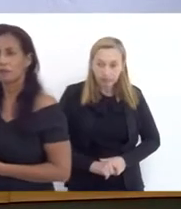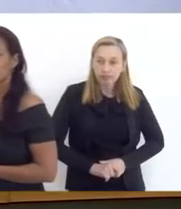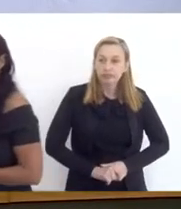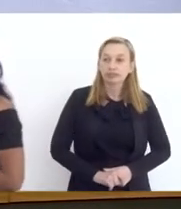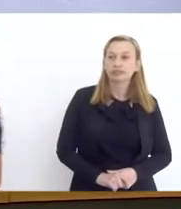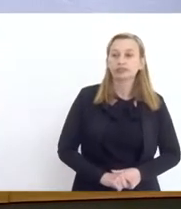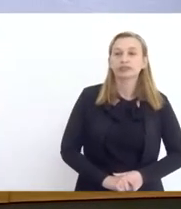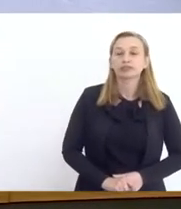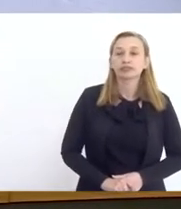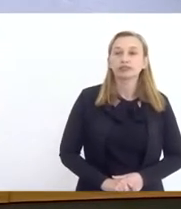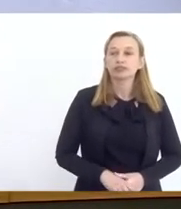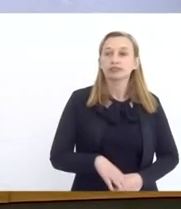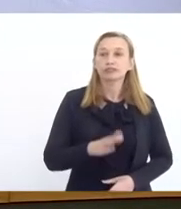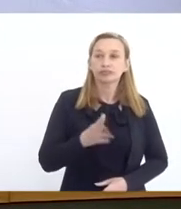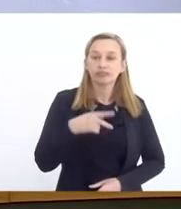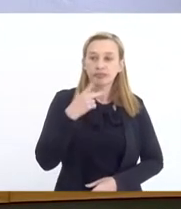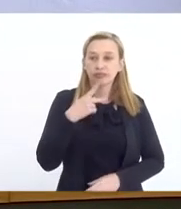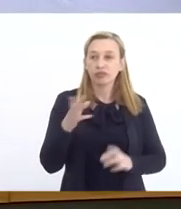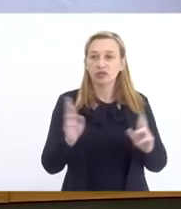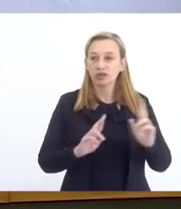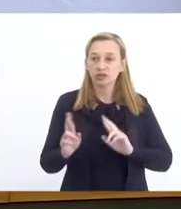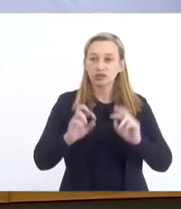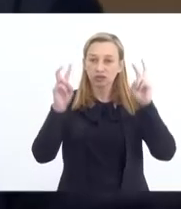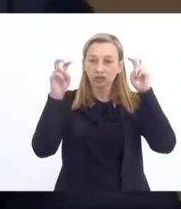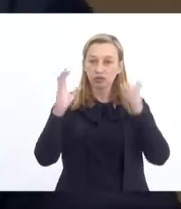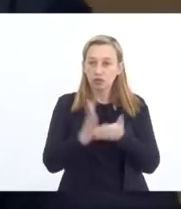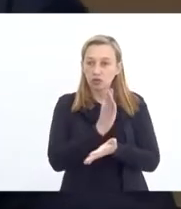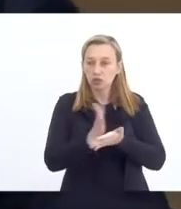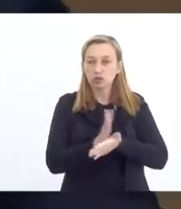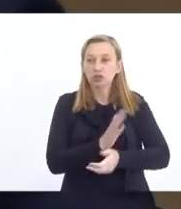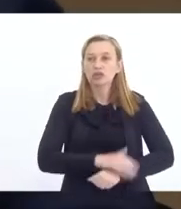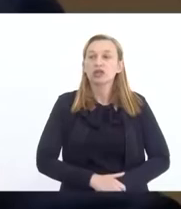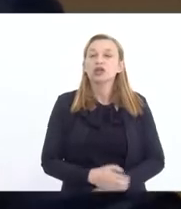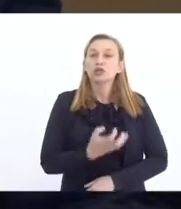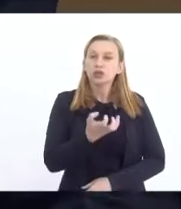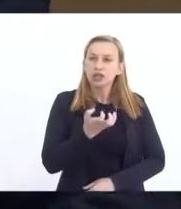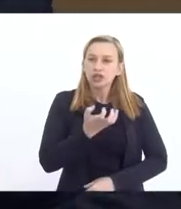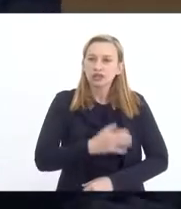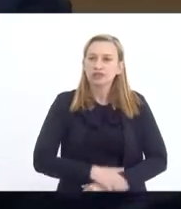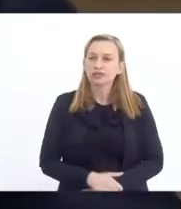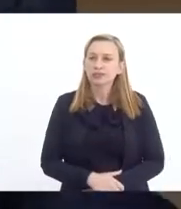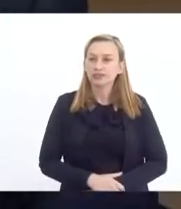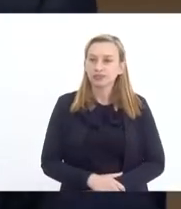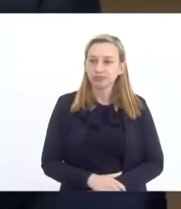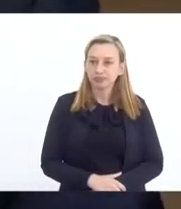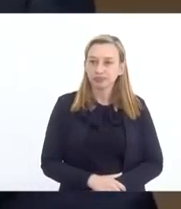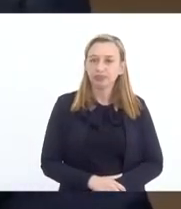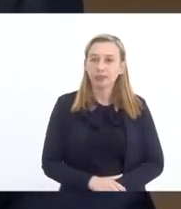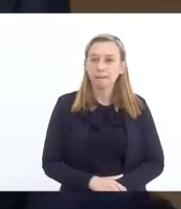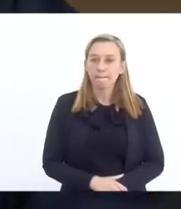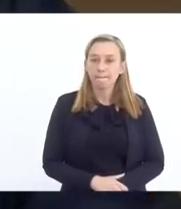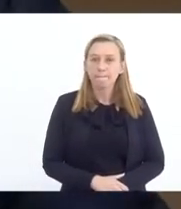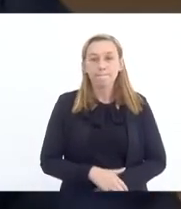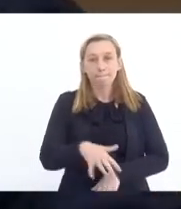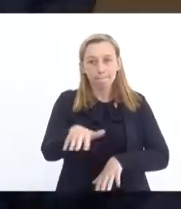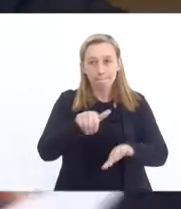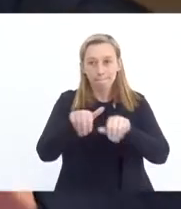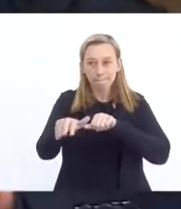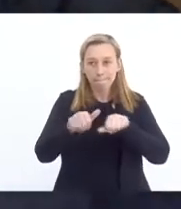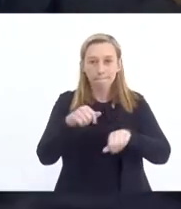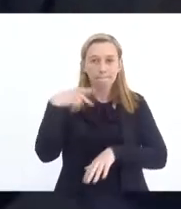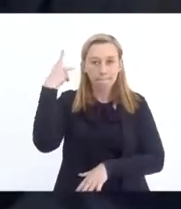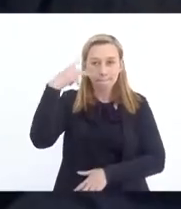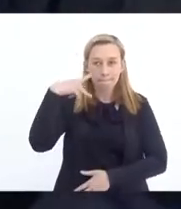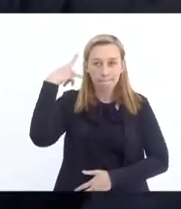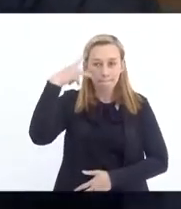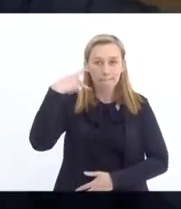já, imediatamente, em relação a alguns temas. Eu queria... Vou chamar a vereadora